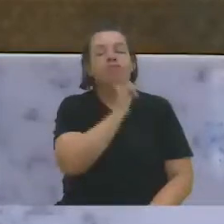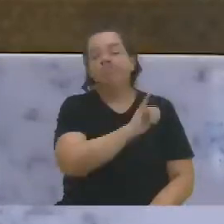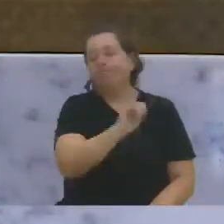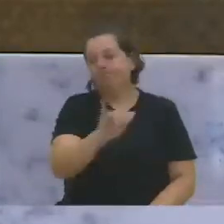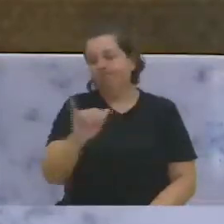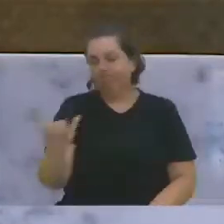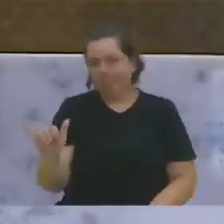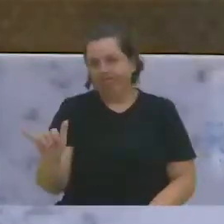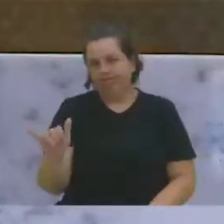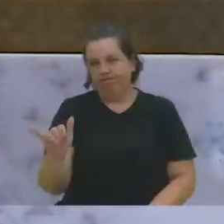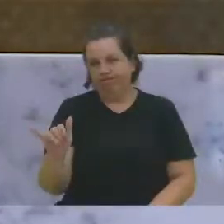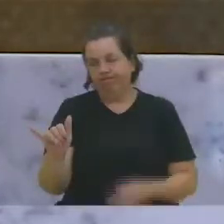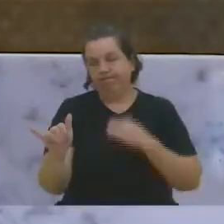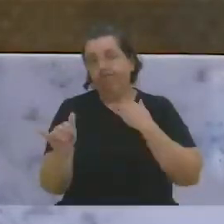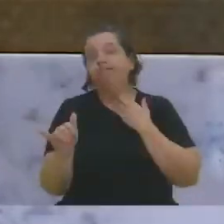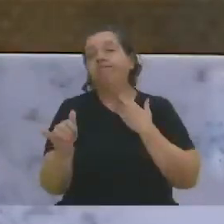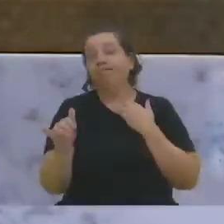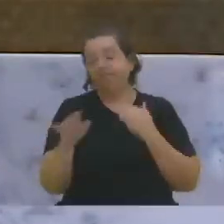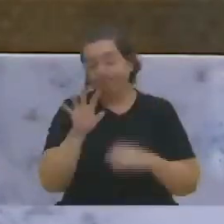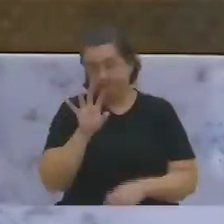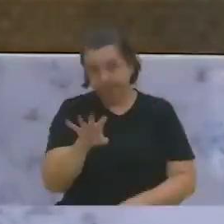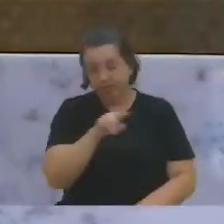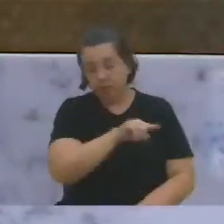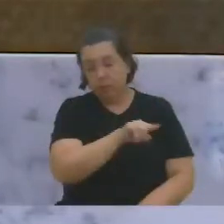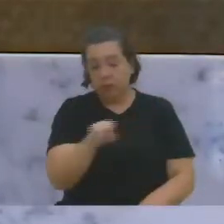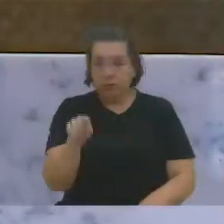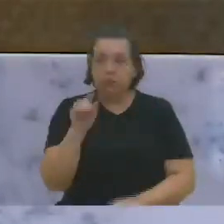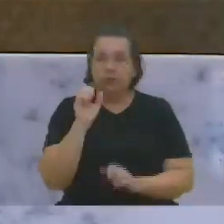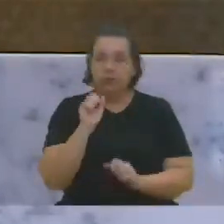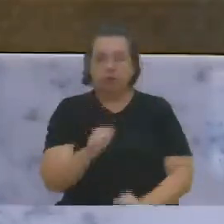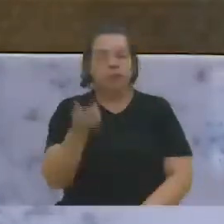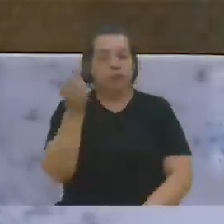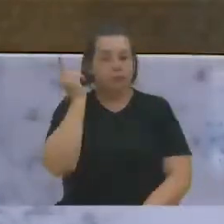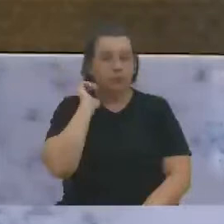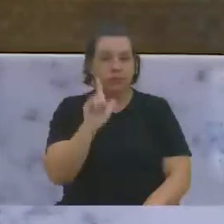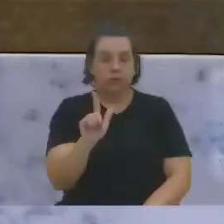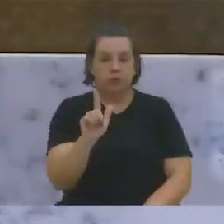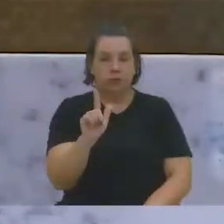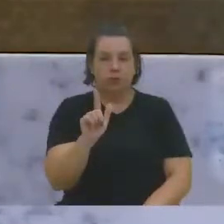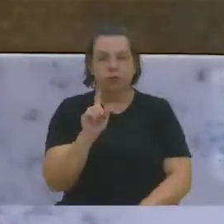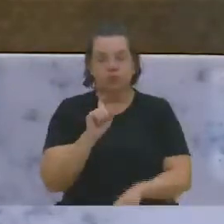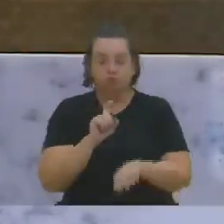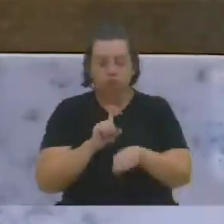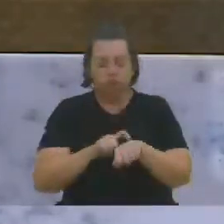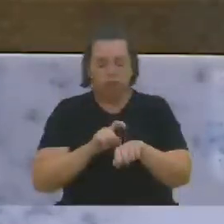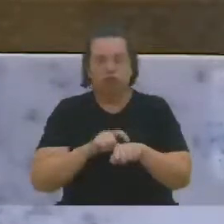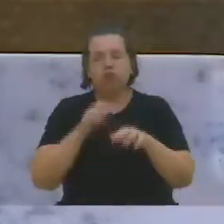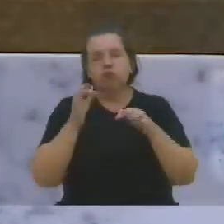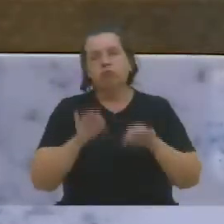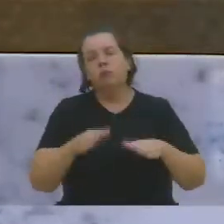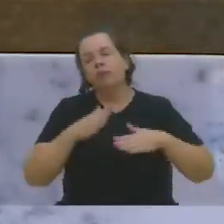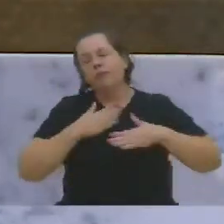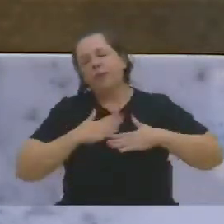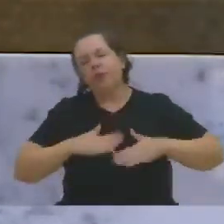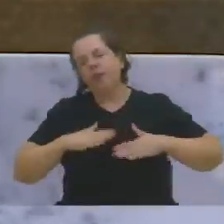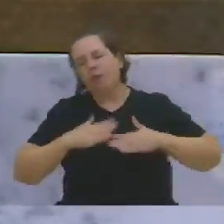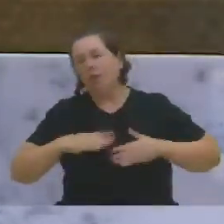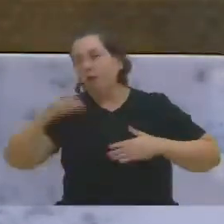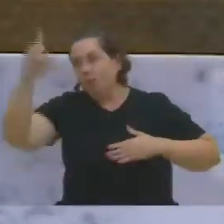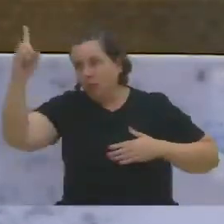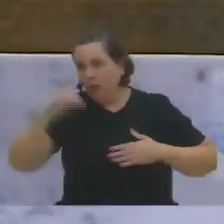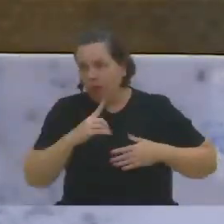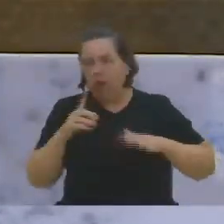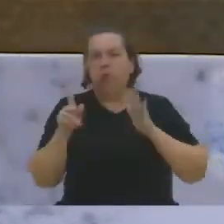perdoados. Assim, podereis alcançar o tempo do repouso que vem do